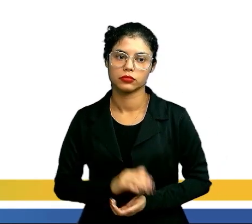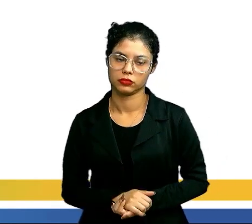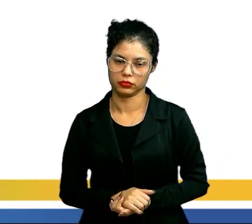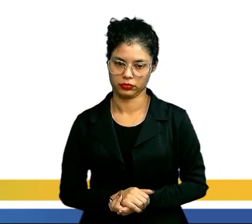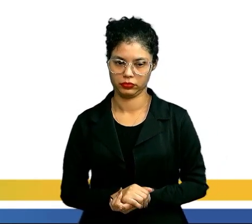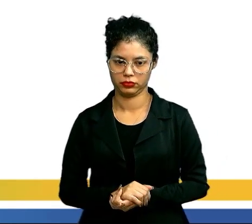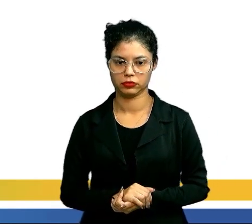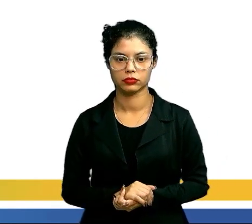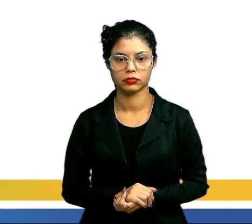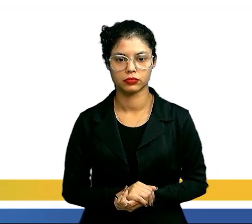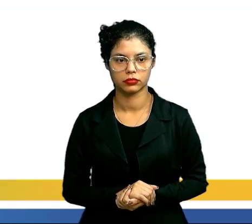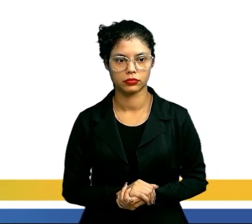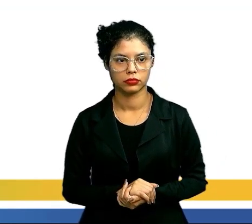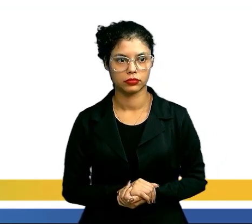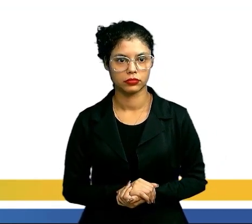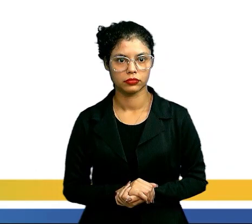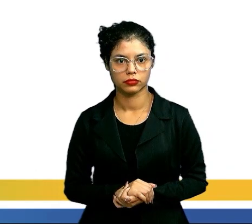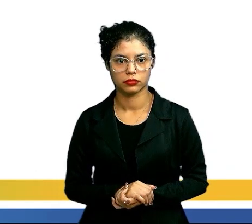né?